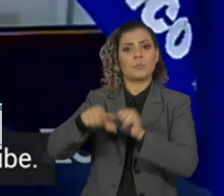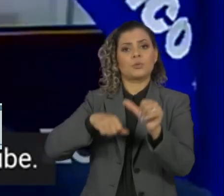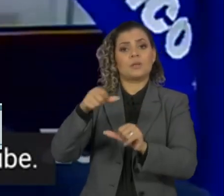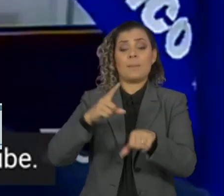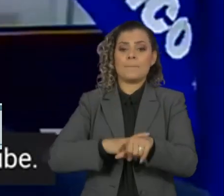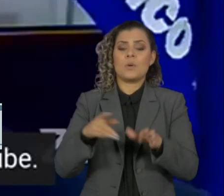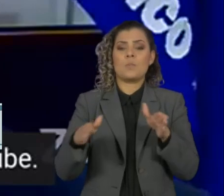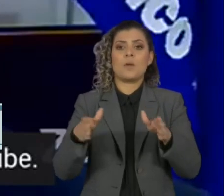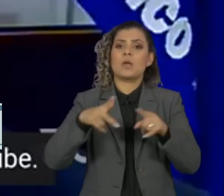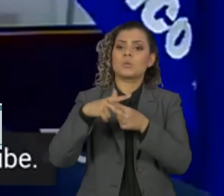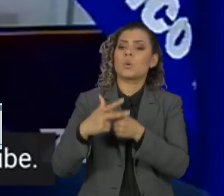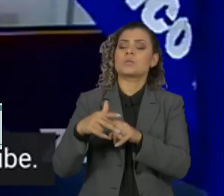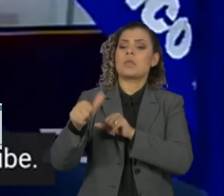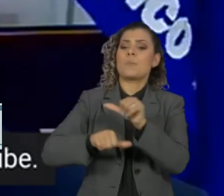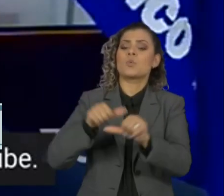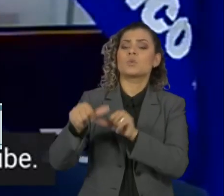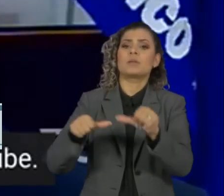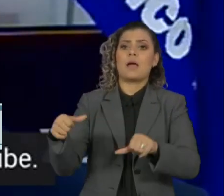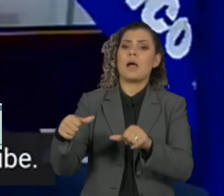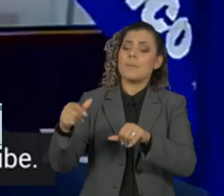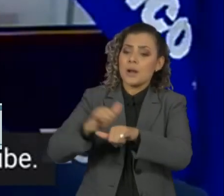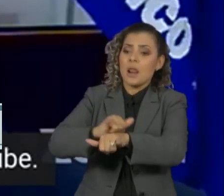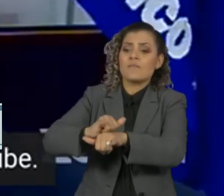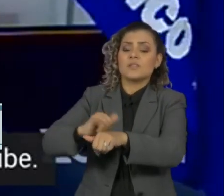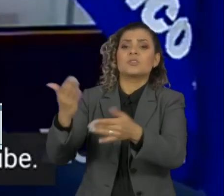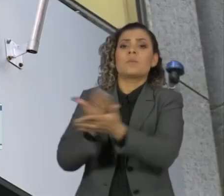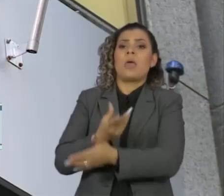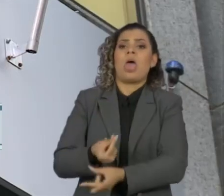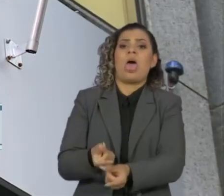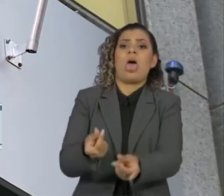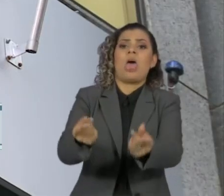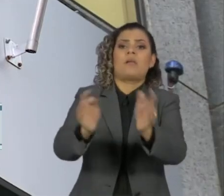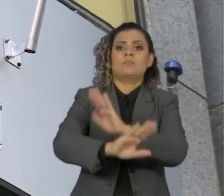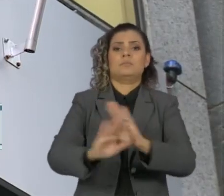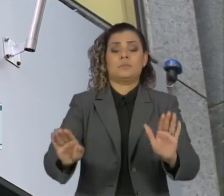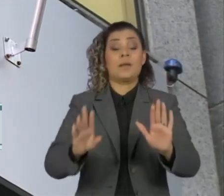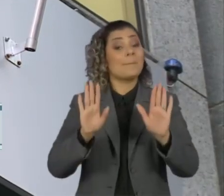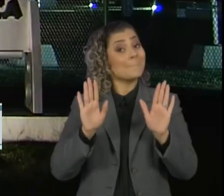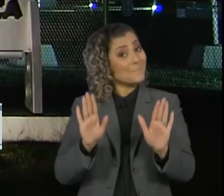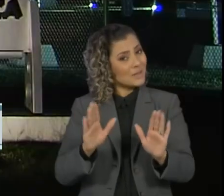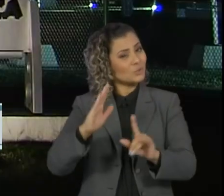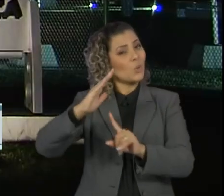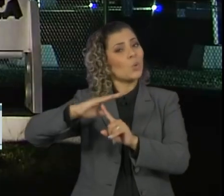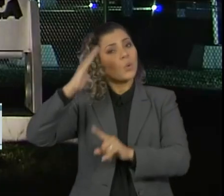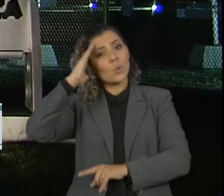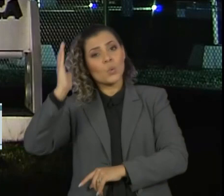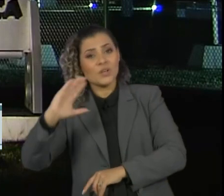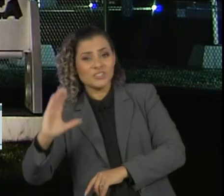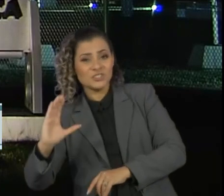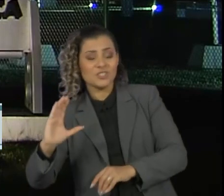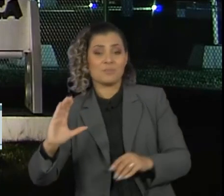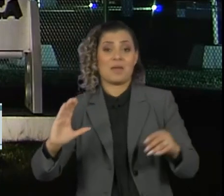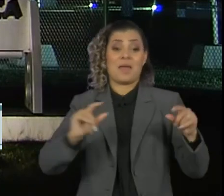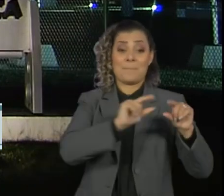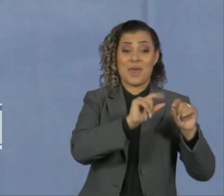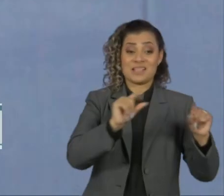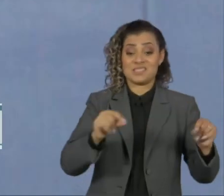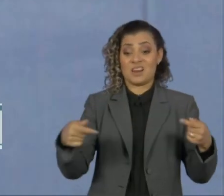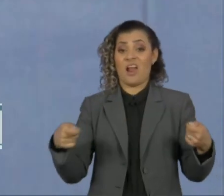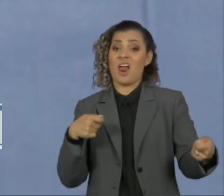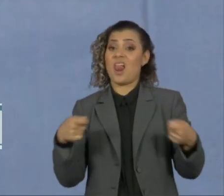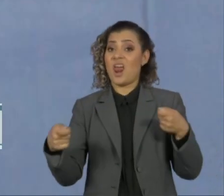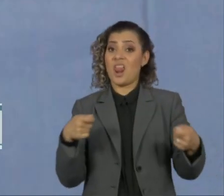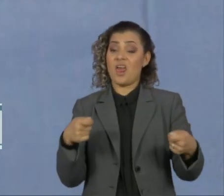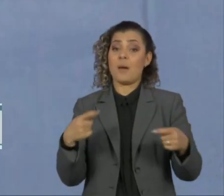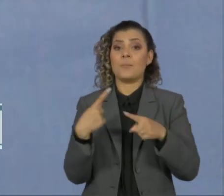de corrigirmos rumos para que o lavajatismo não perdure. A relação entre Curitiba e Brasília já estava em crise desde junho,